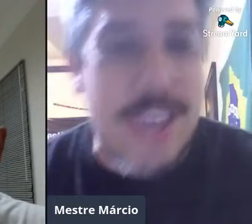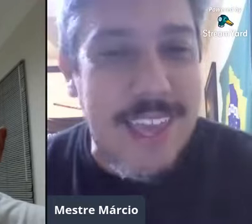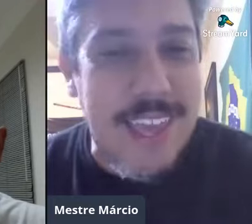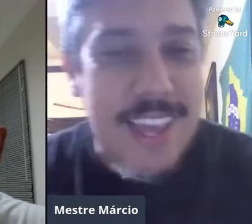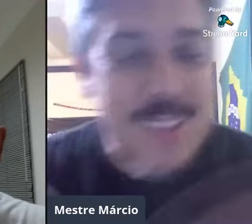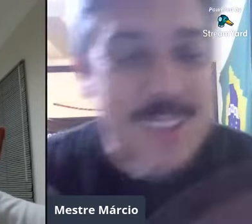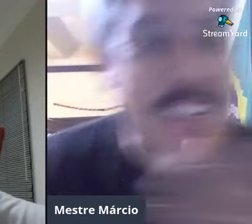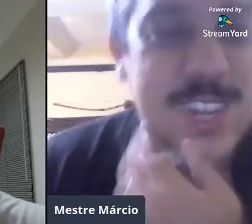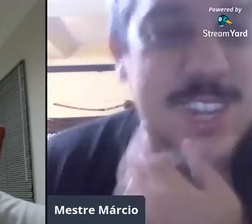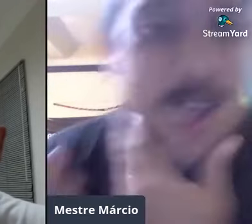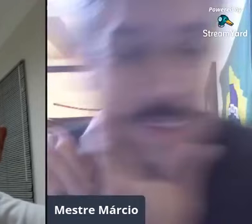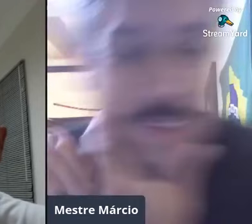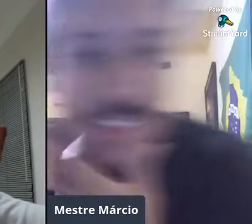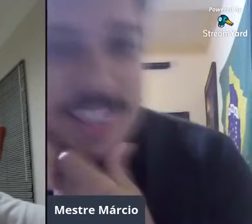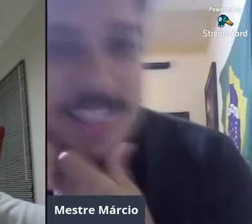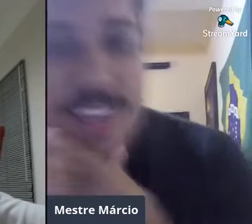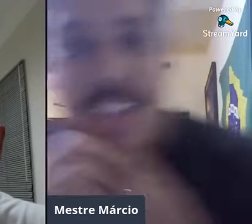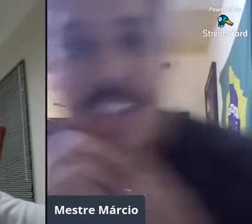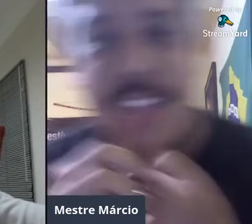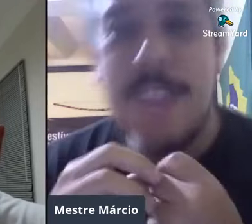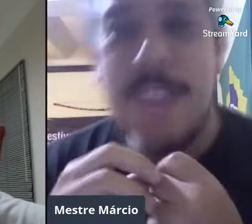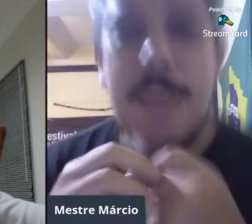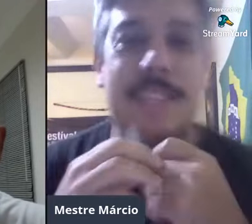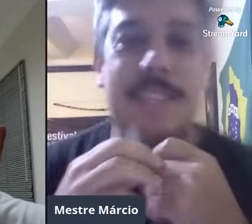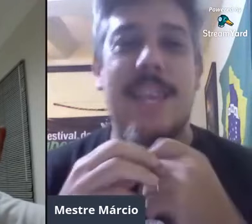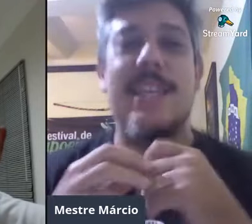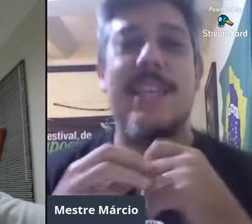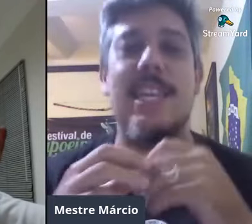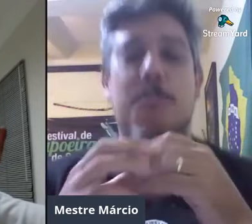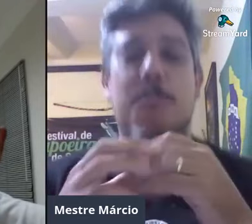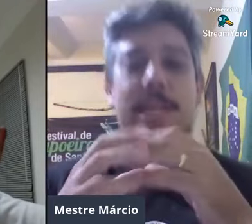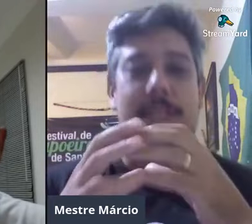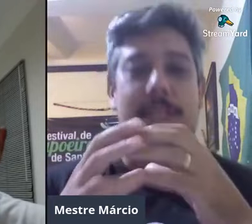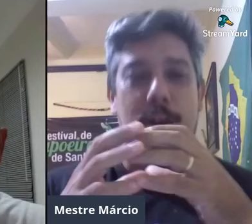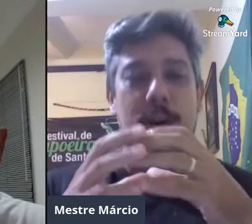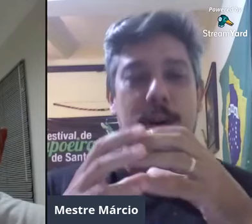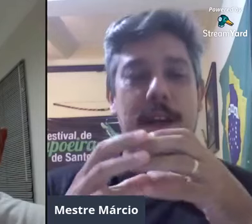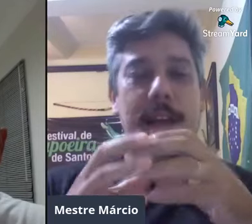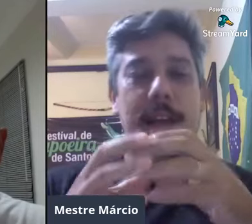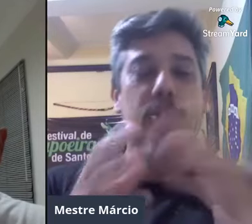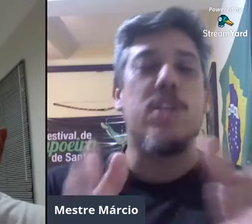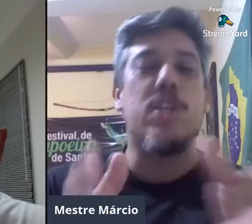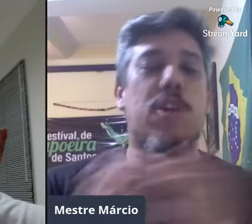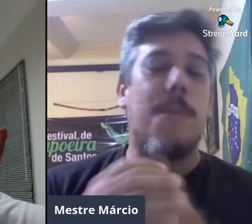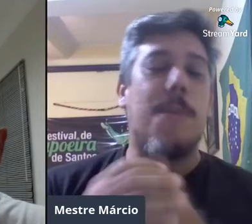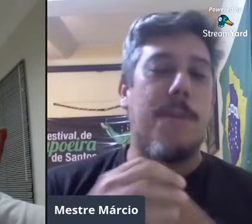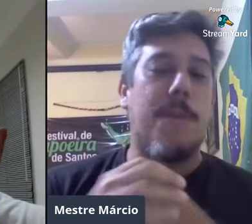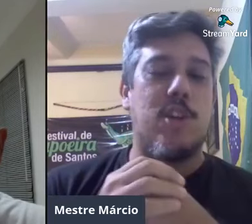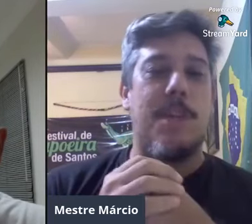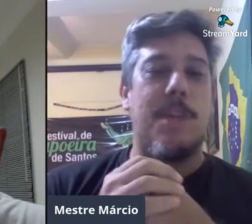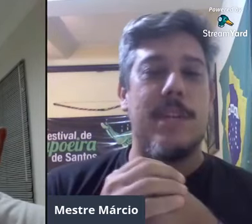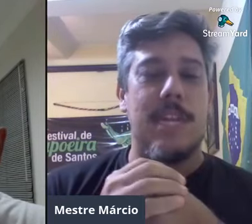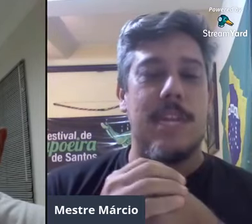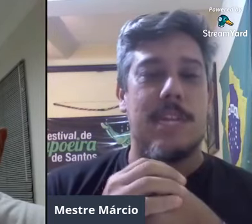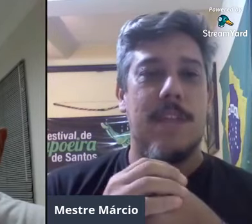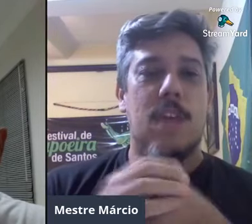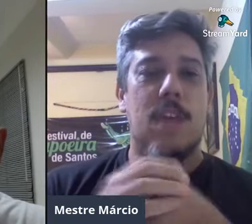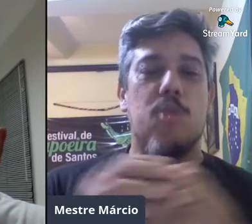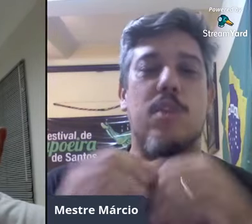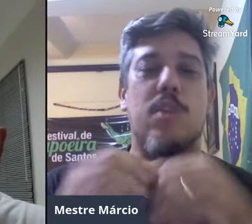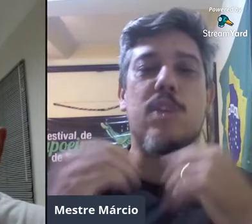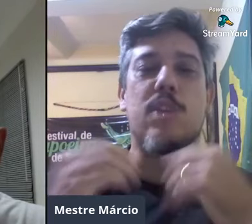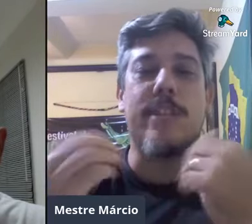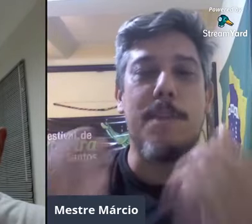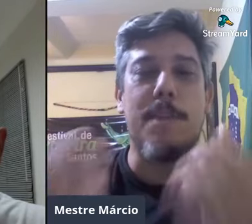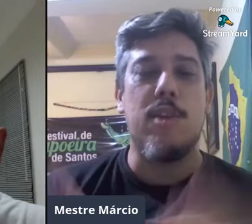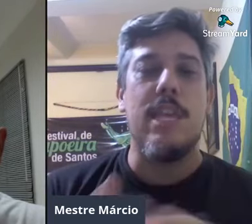ajudou aí, nos assessorou. Então, mestre, essa expansão é o senhor que proporciona para a gente, com